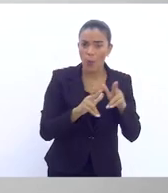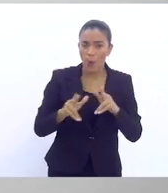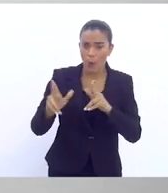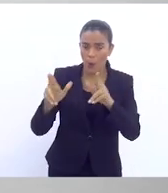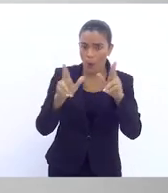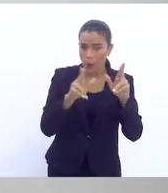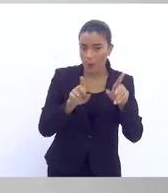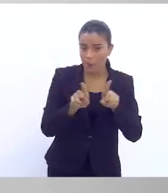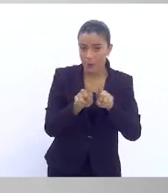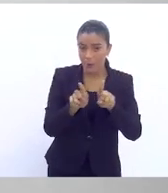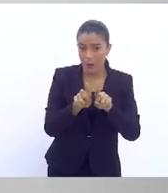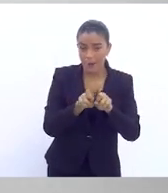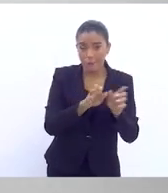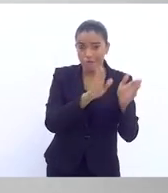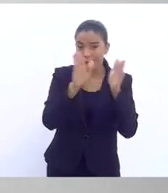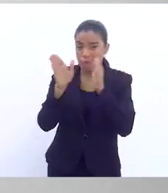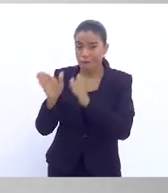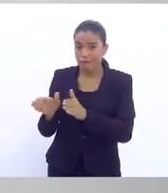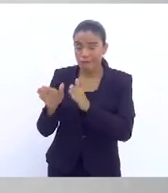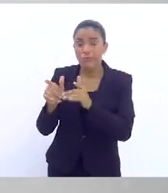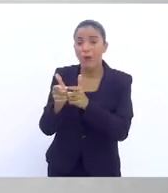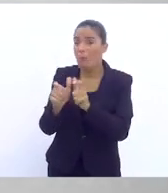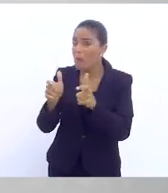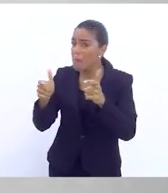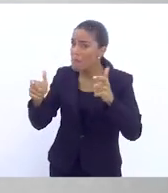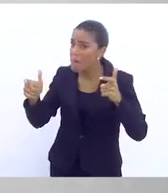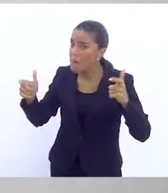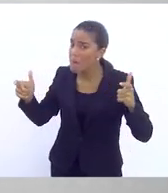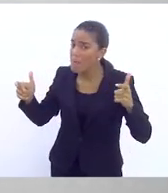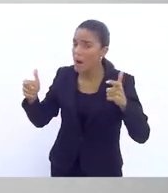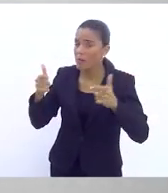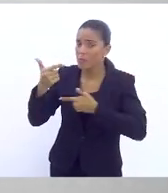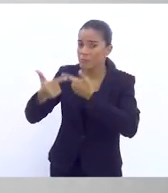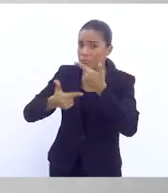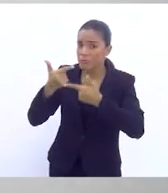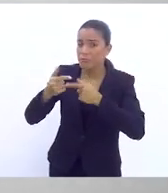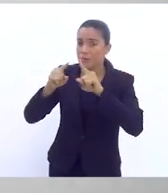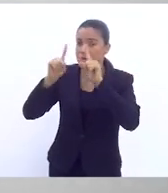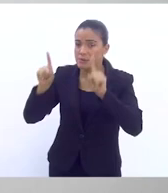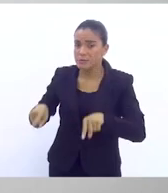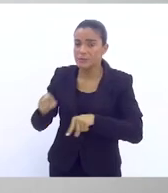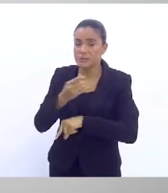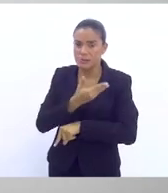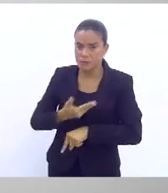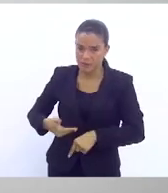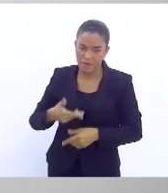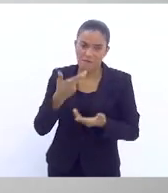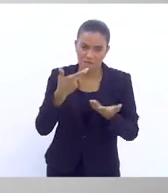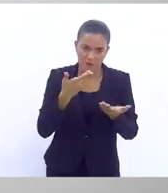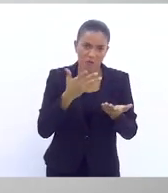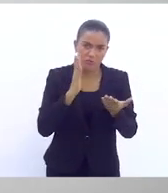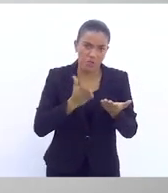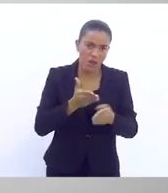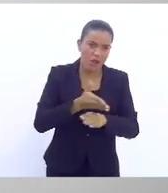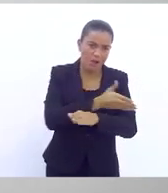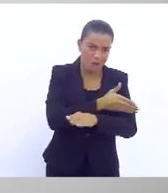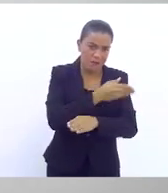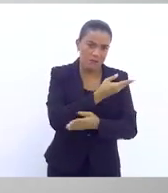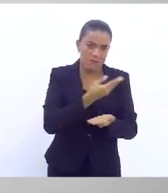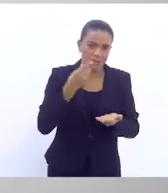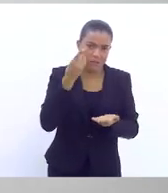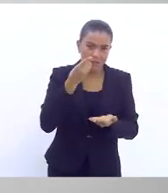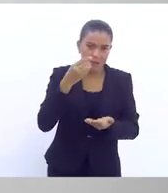de outro lado cresce no serviço público como o bem aqui disse a deputada Marta